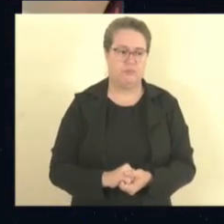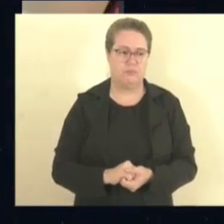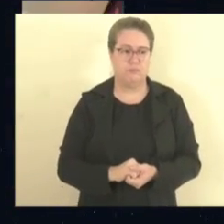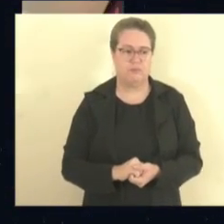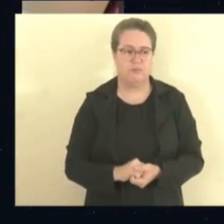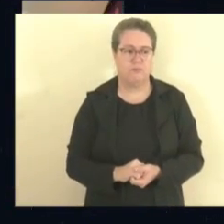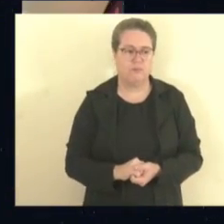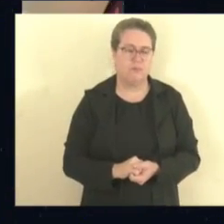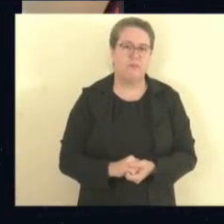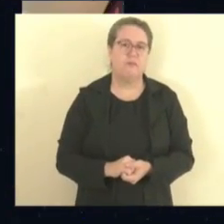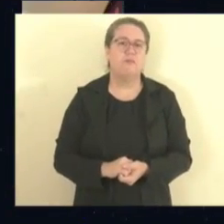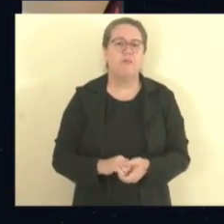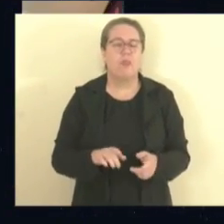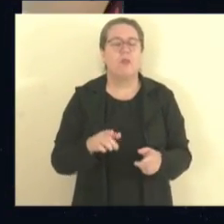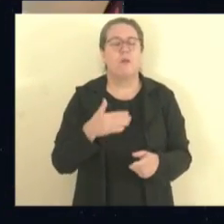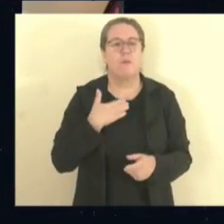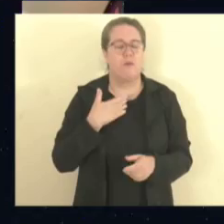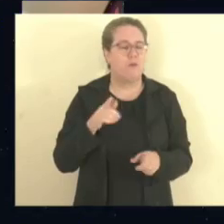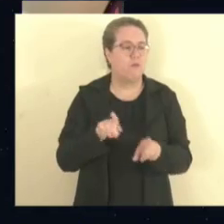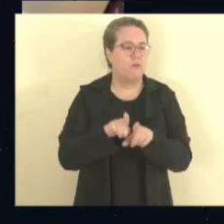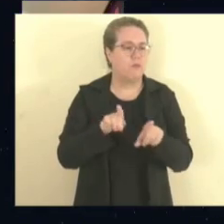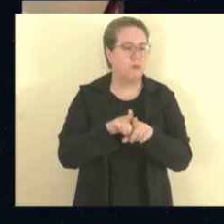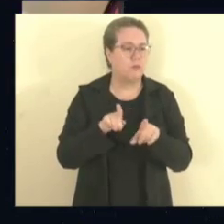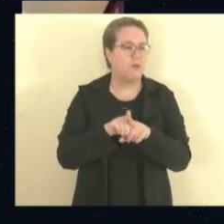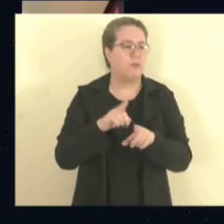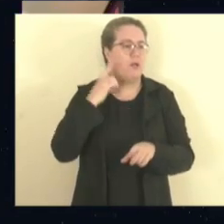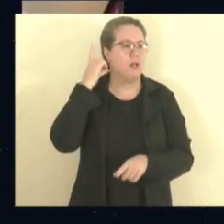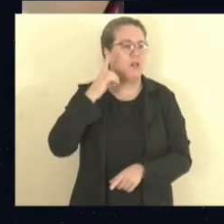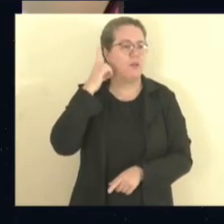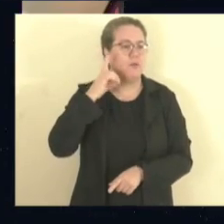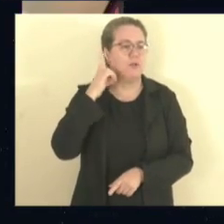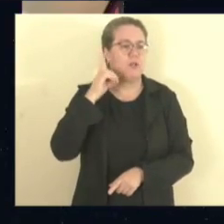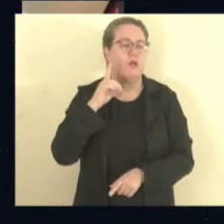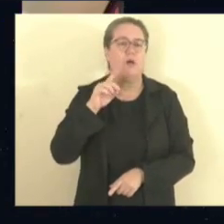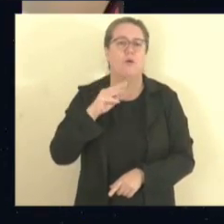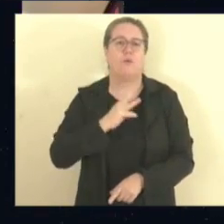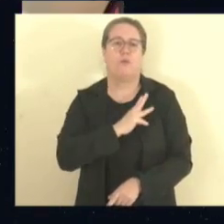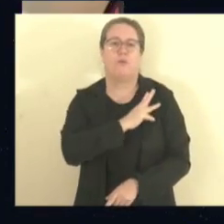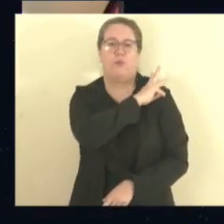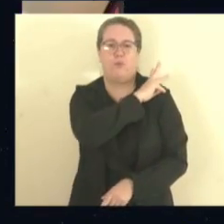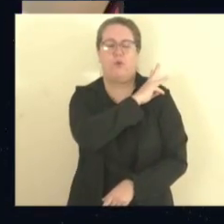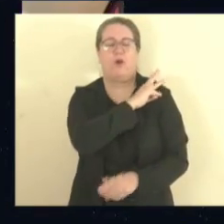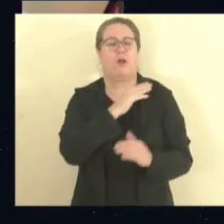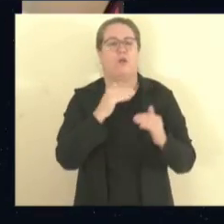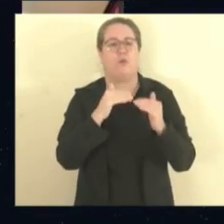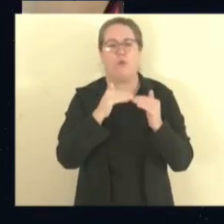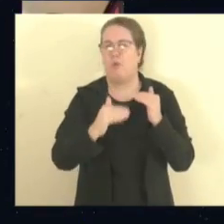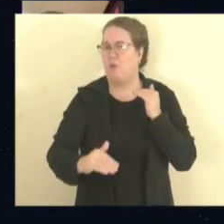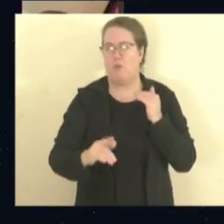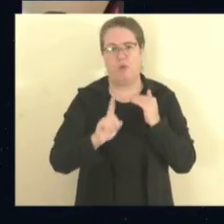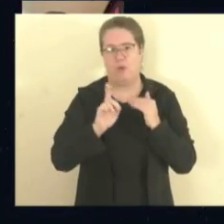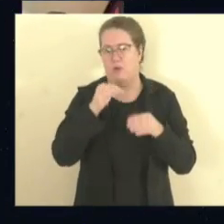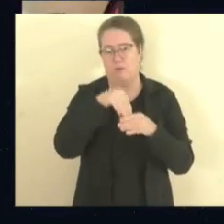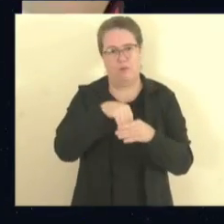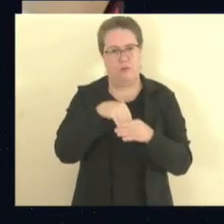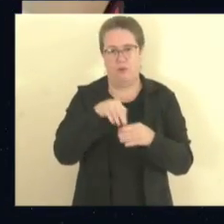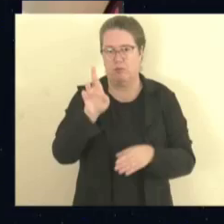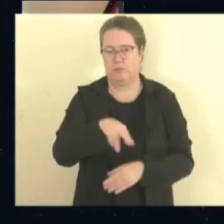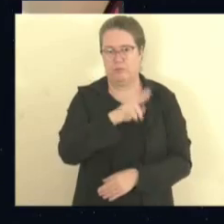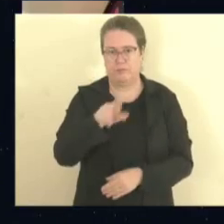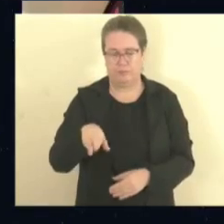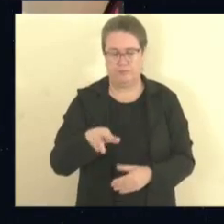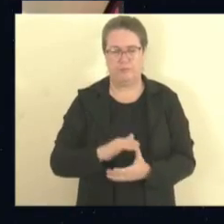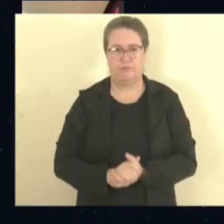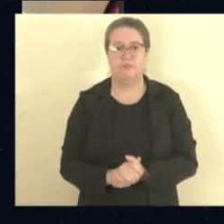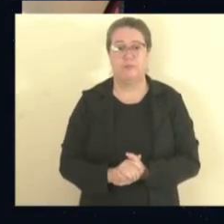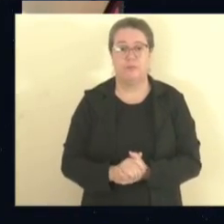eu queria registrar meu voto contrário também, fazendo favor. Pois não, deputado Coronel Ed, também registrando o voto contrário, está aqui já registrado.